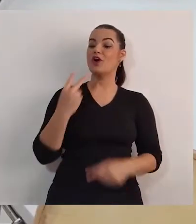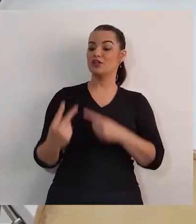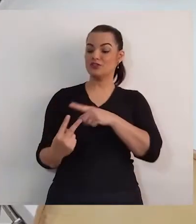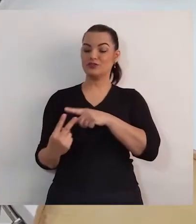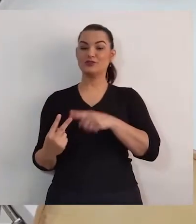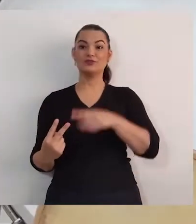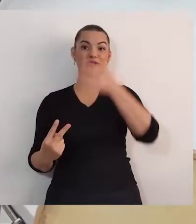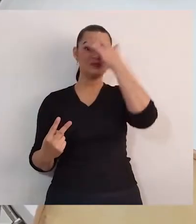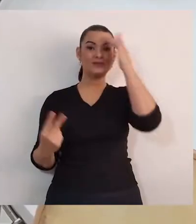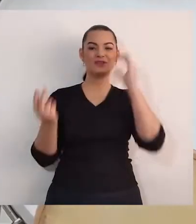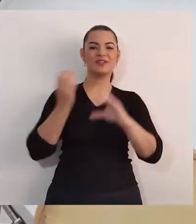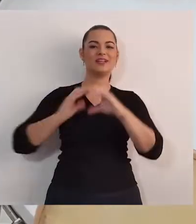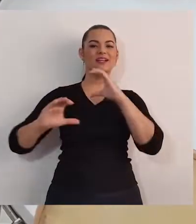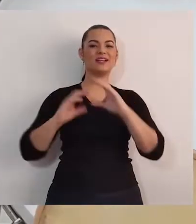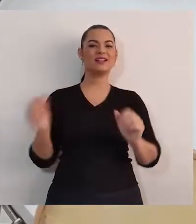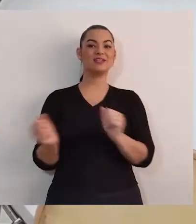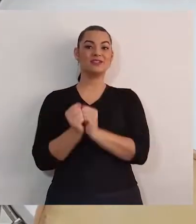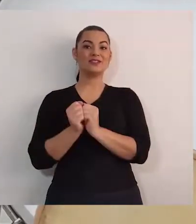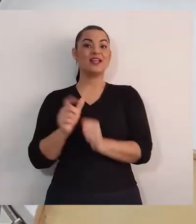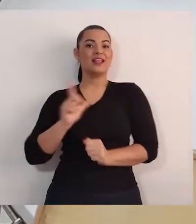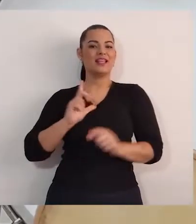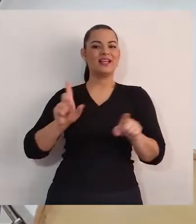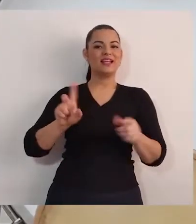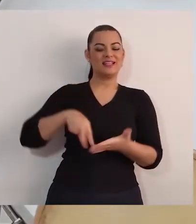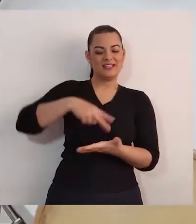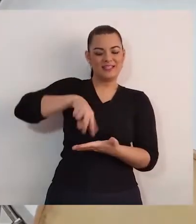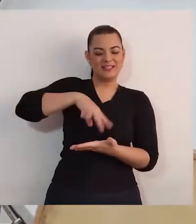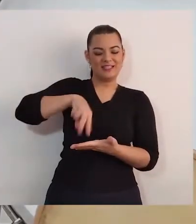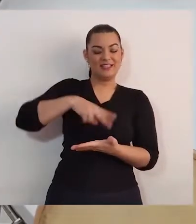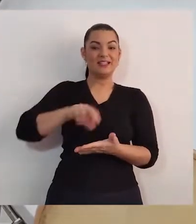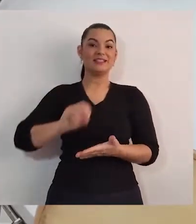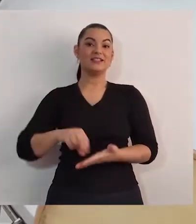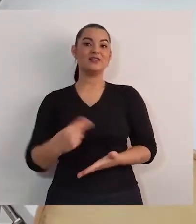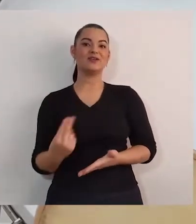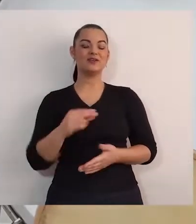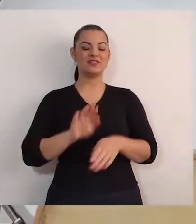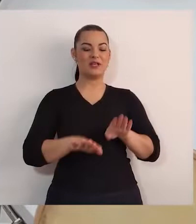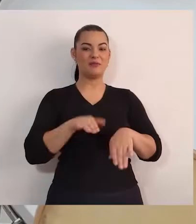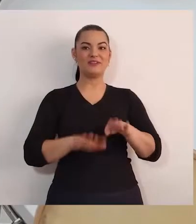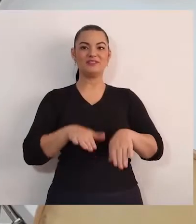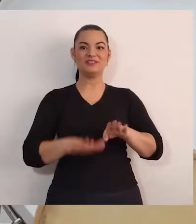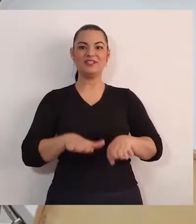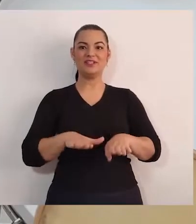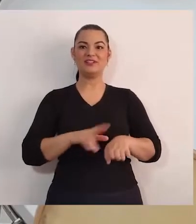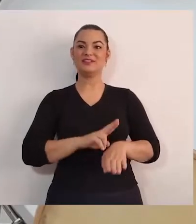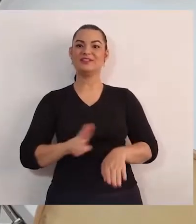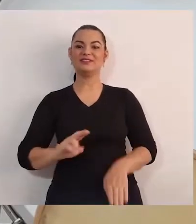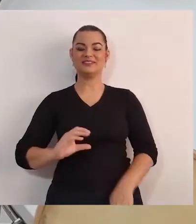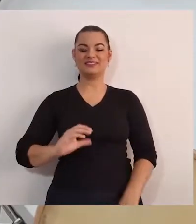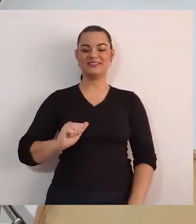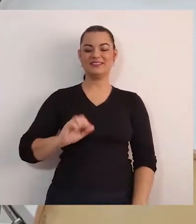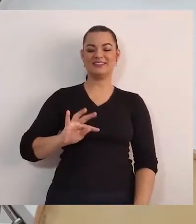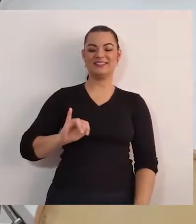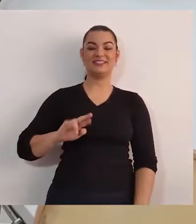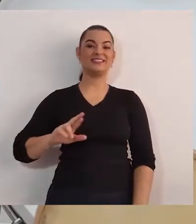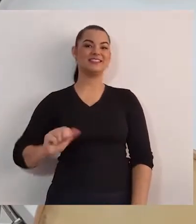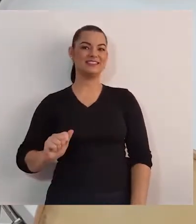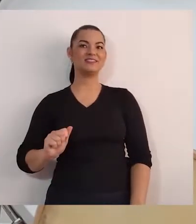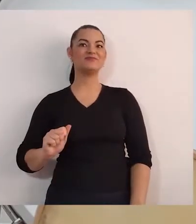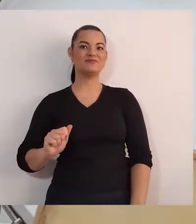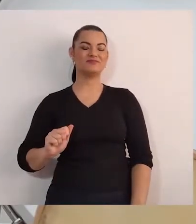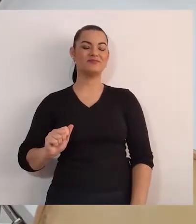uma espécie de dança ou sapateado chamado catira. Pois então, hoje vamos